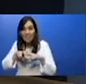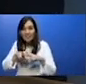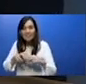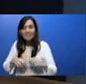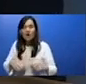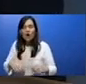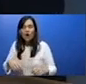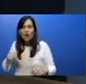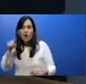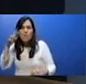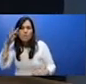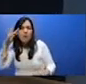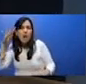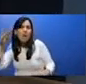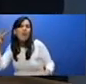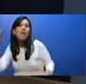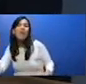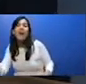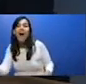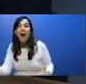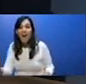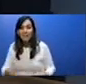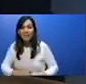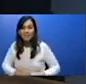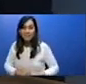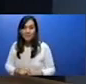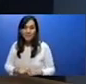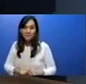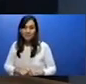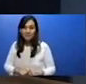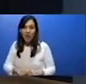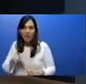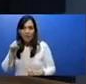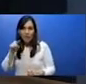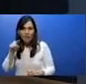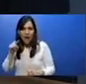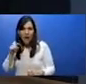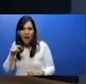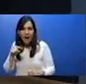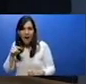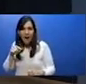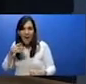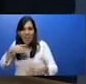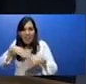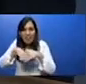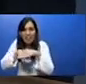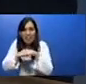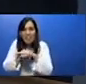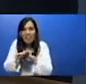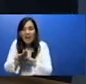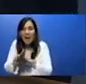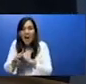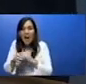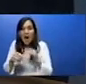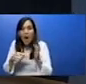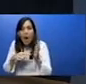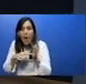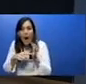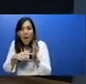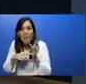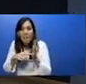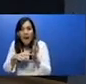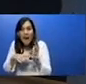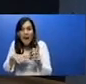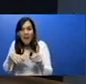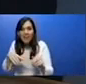e coloque a imaginação para funcionar. Você acaba de entrar em uma máquina do tempo